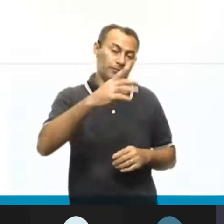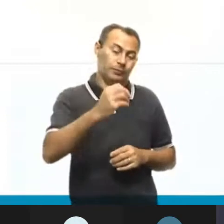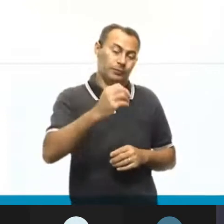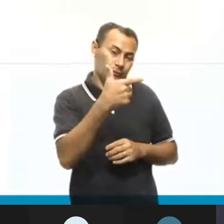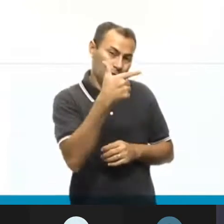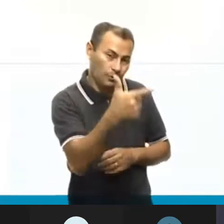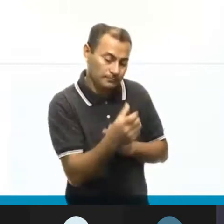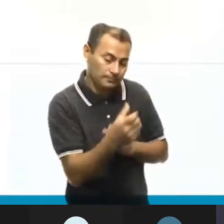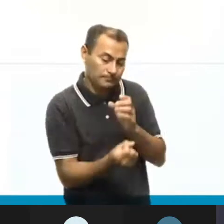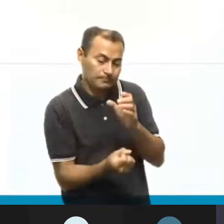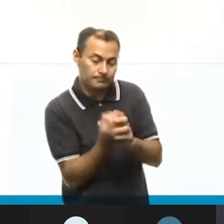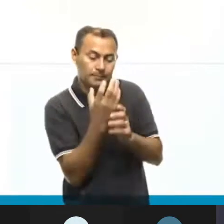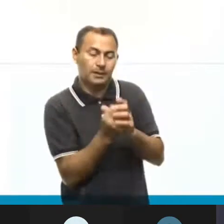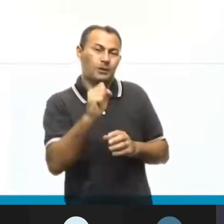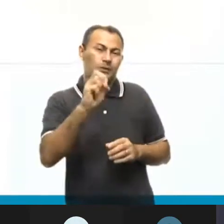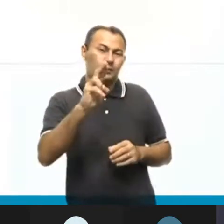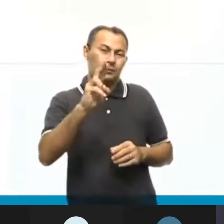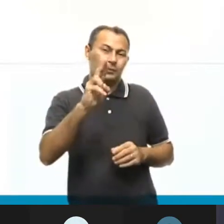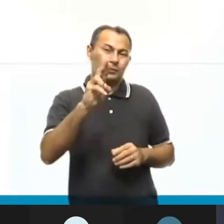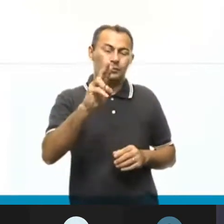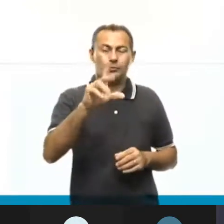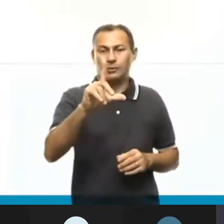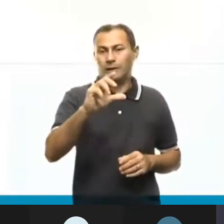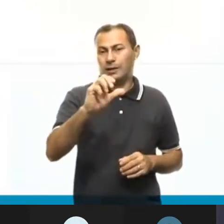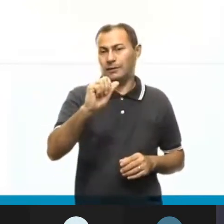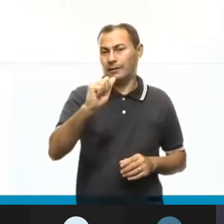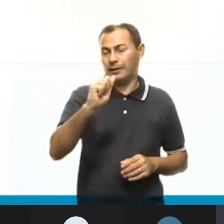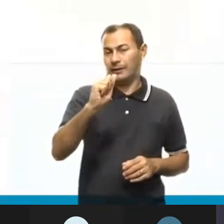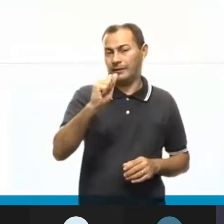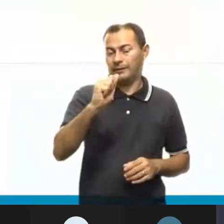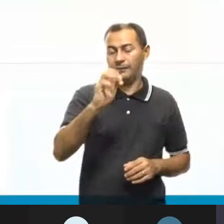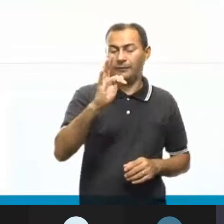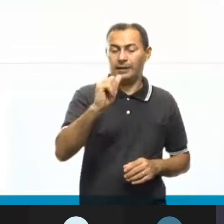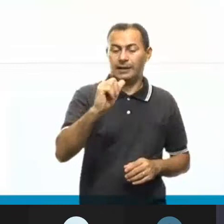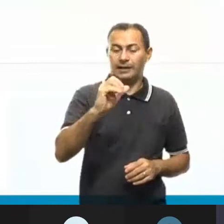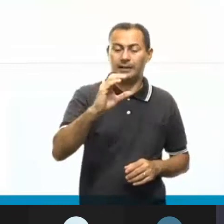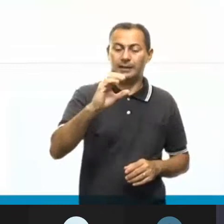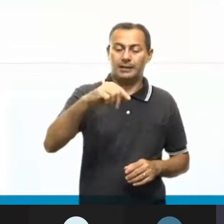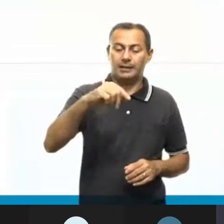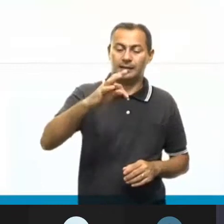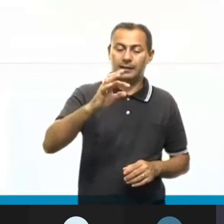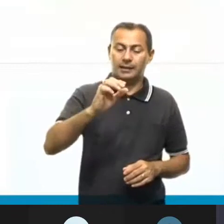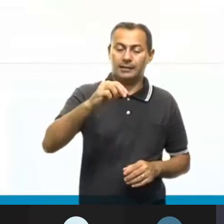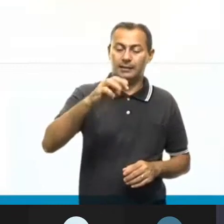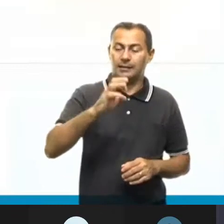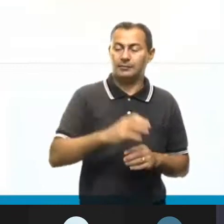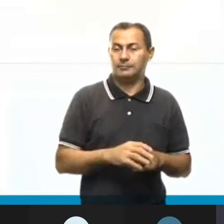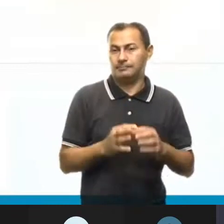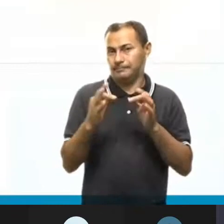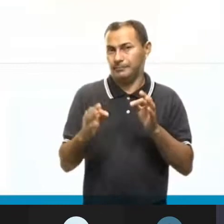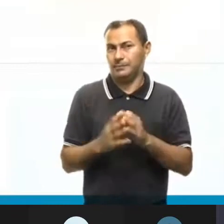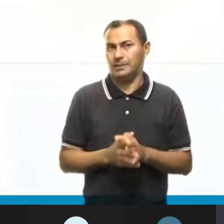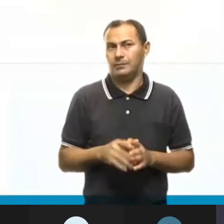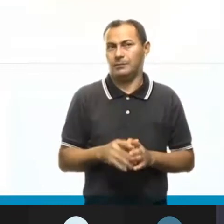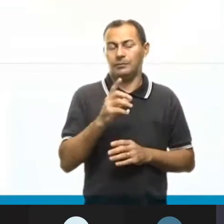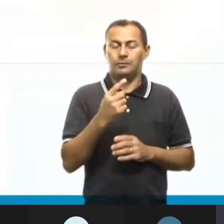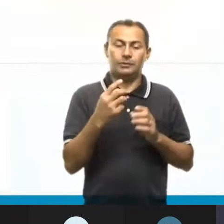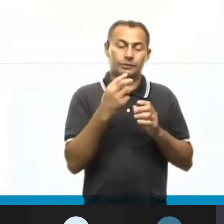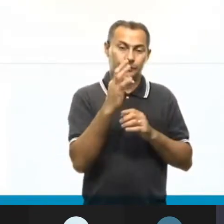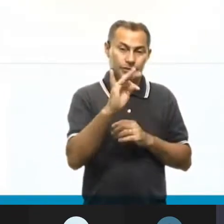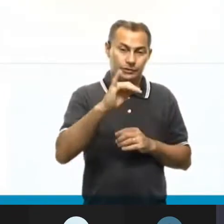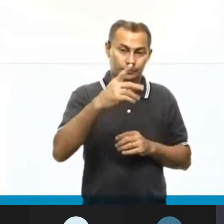são as que produzem o surfactante, tá? Então, essa aqui é tipo 2 e essa mais alongada aqui é tipo 1.